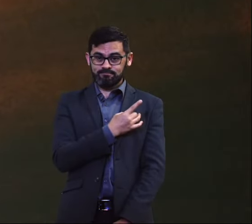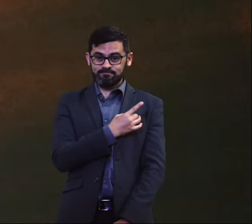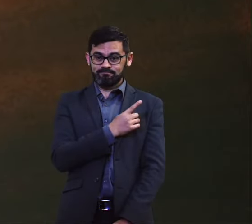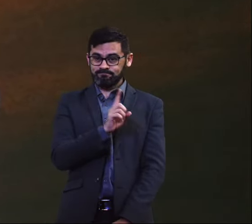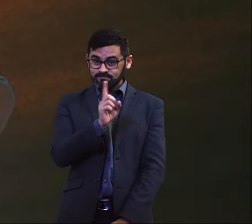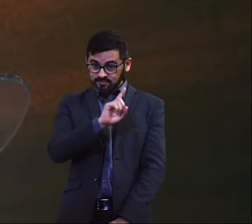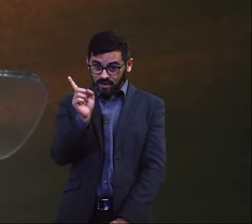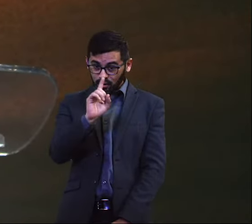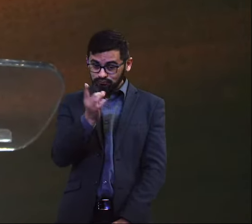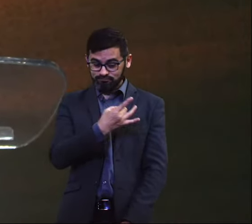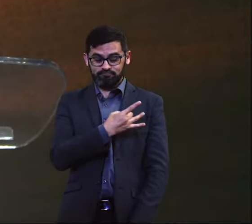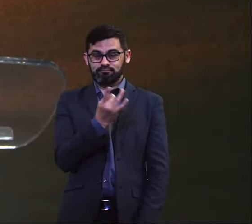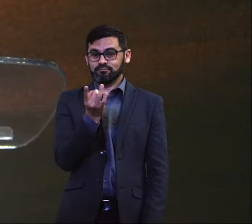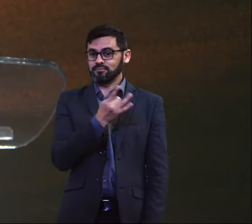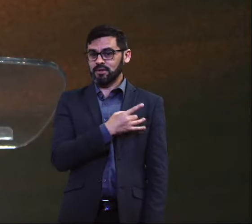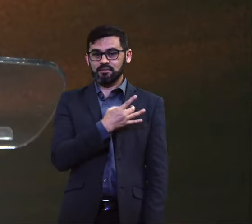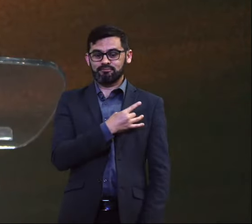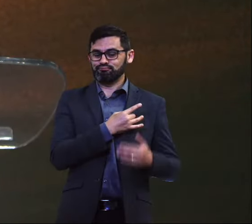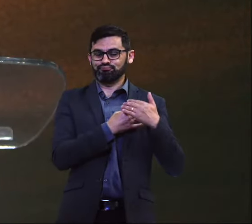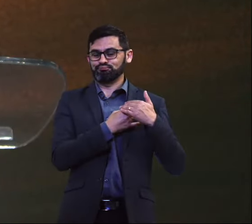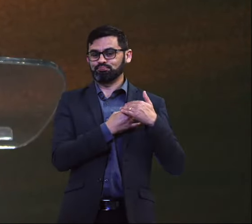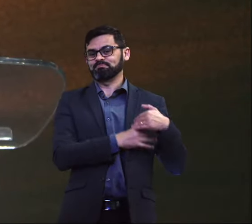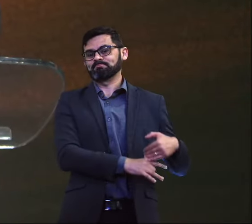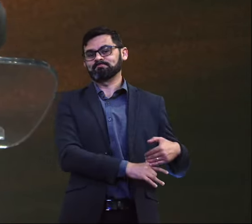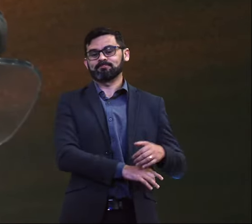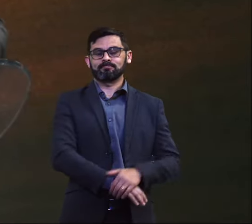Mais uma vez, não temas.